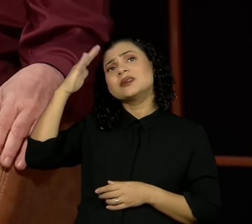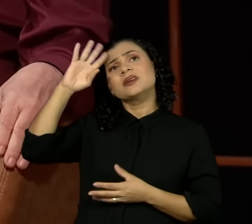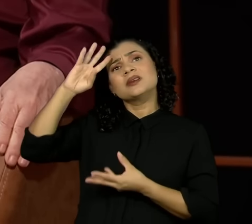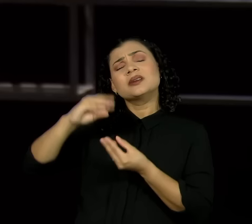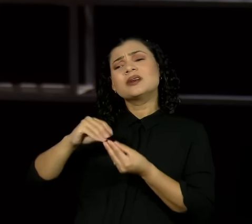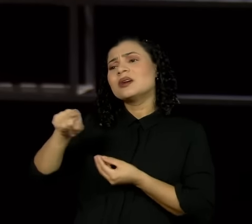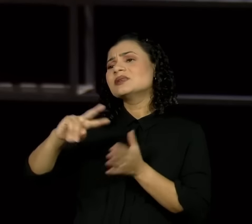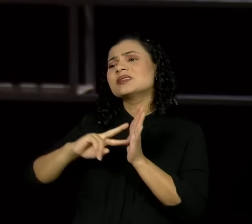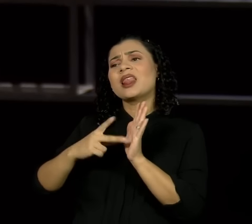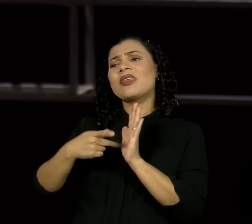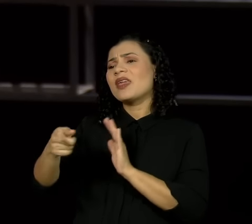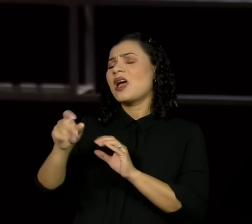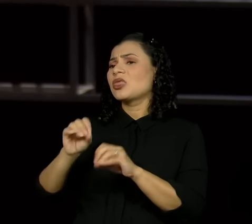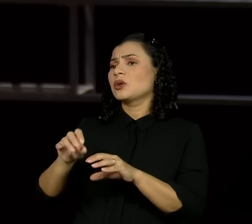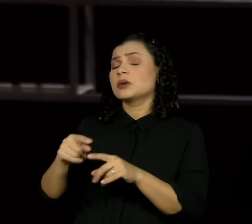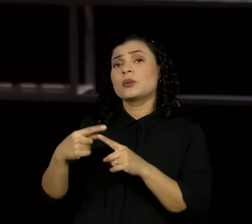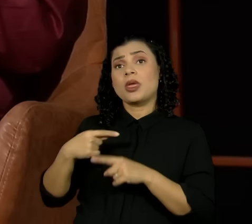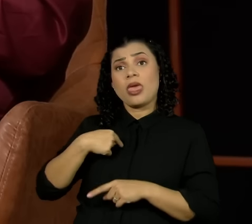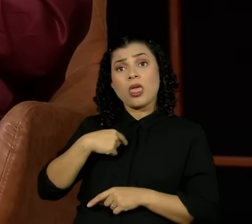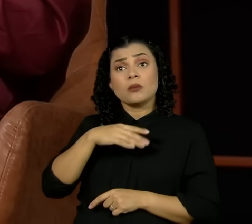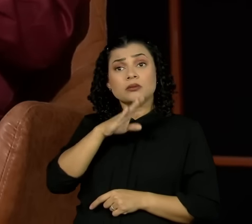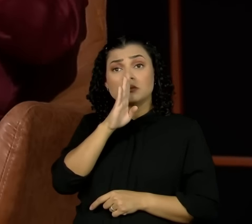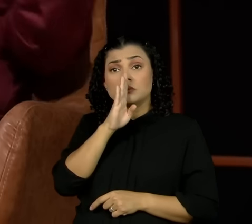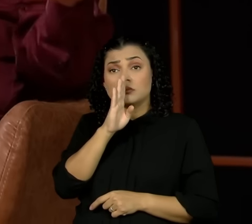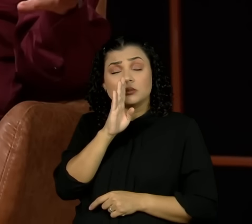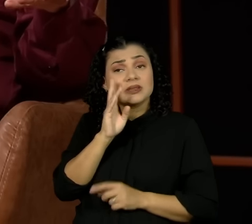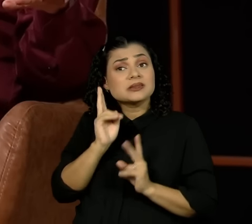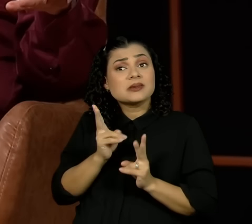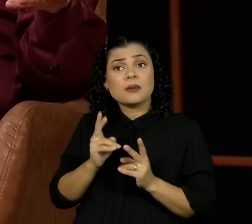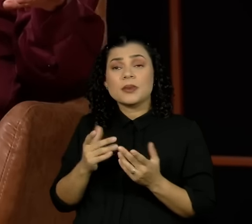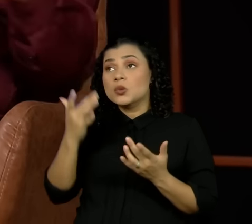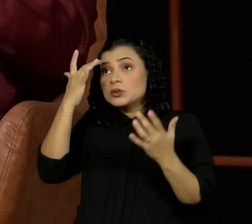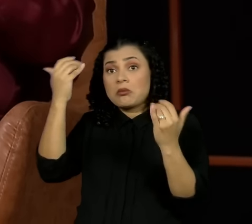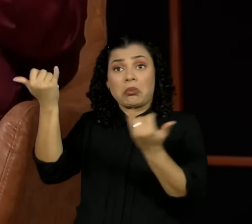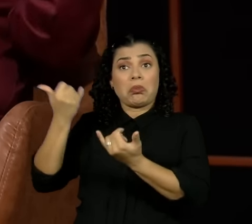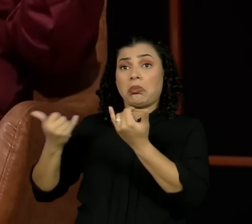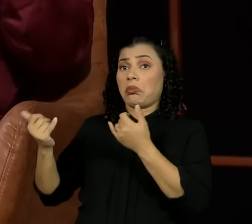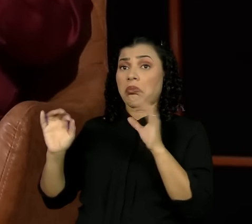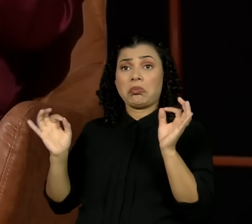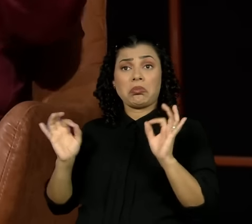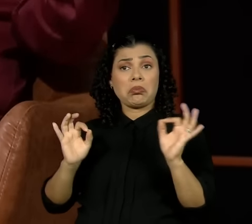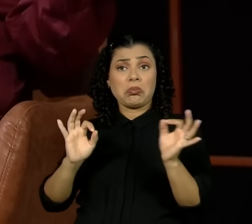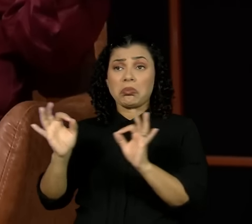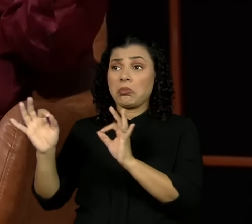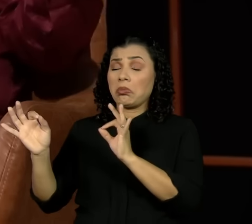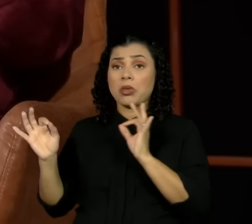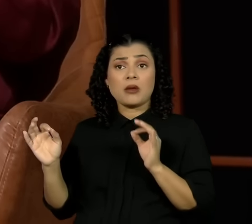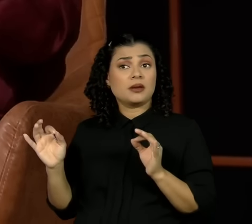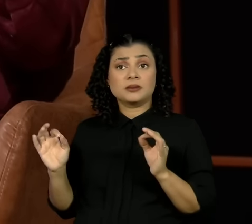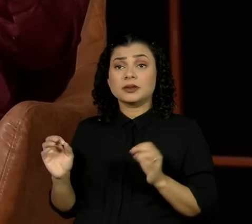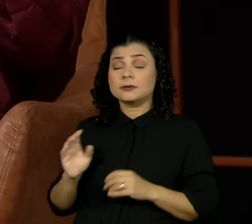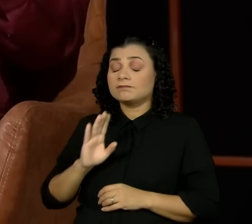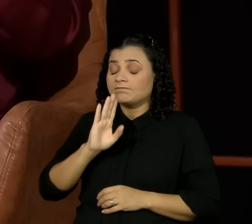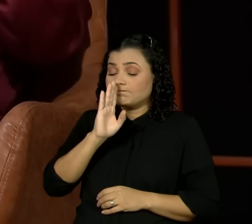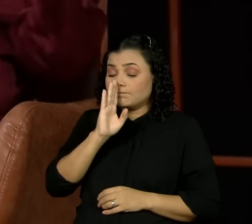educação? Porque eu era um cara fechado, sem nenhuma informação, ninguém me dava nenhuma informação sobre coisa